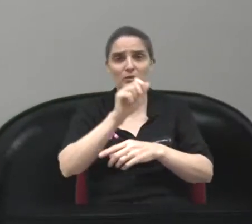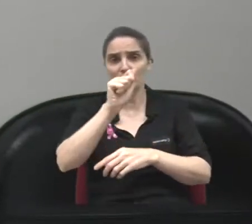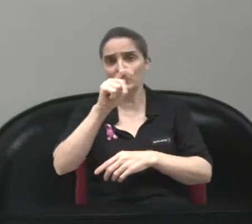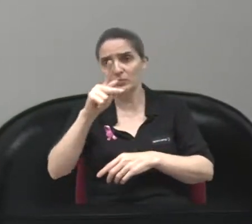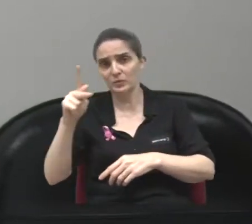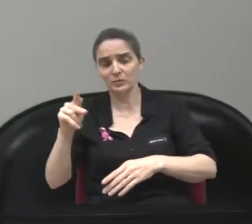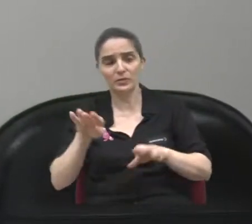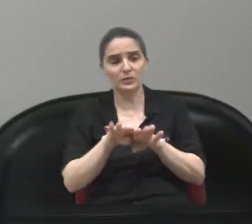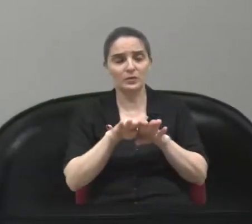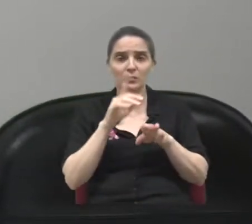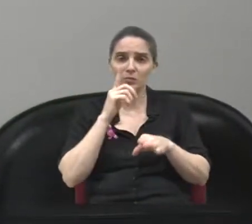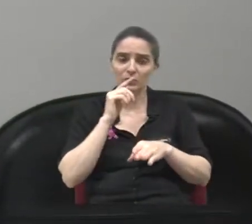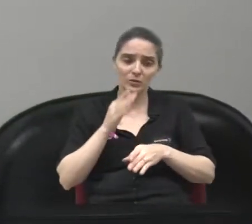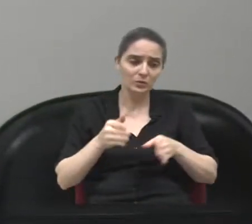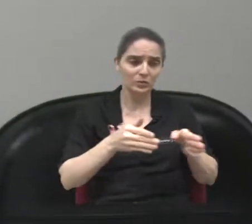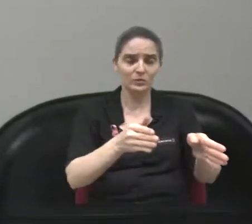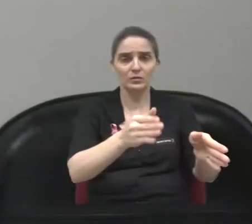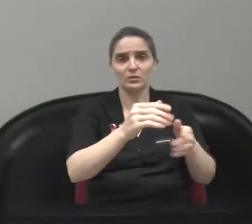mais vezes por hora. Assim,